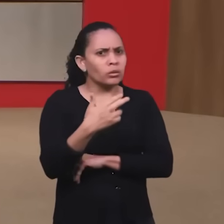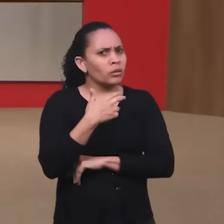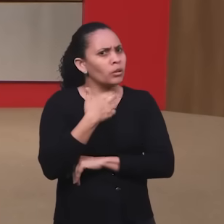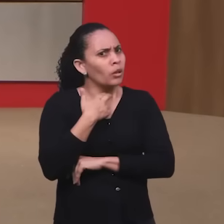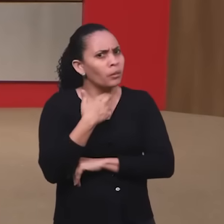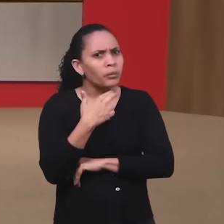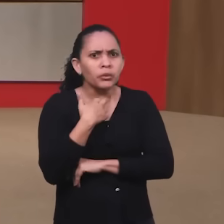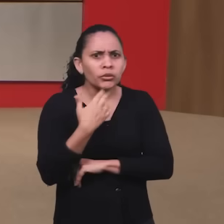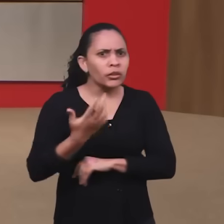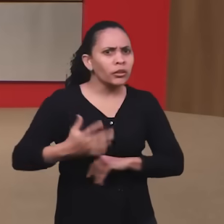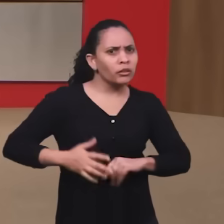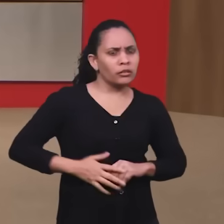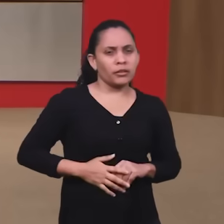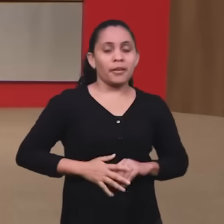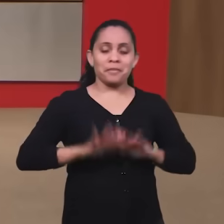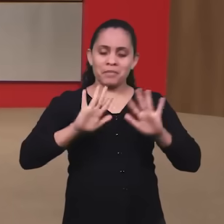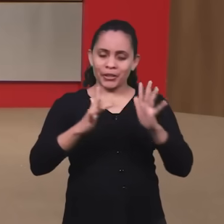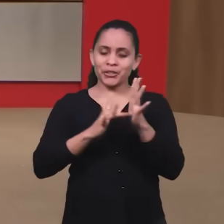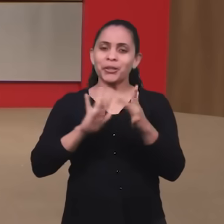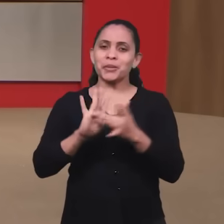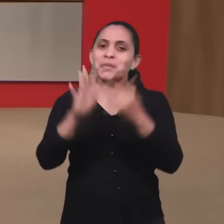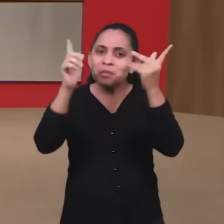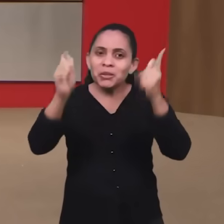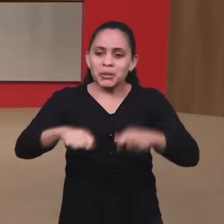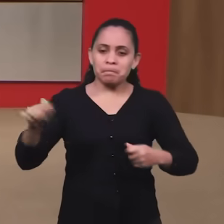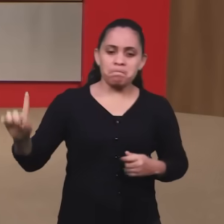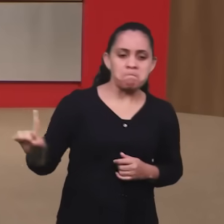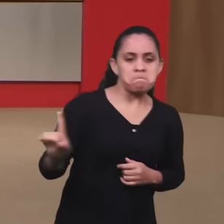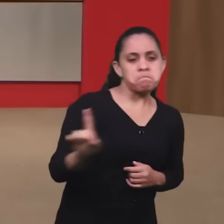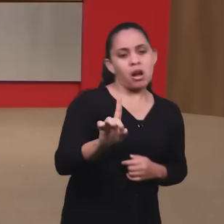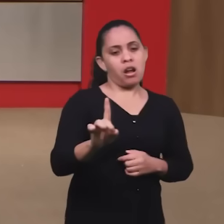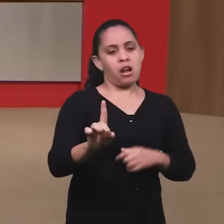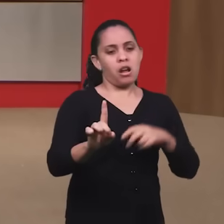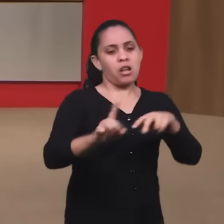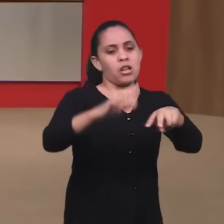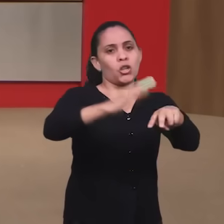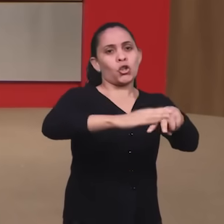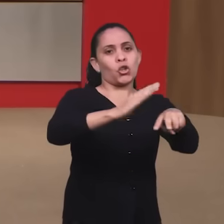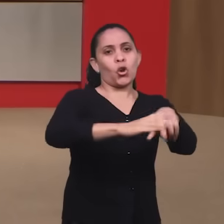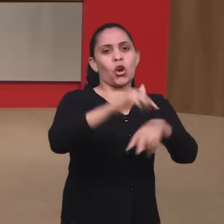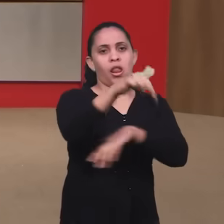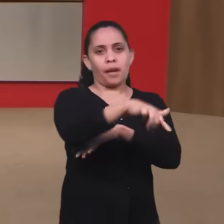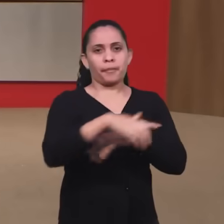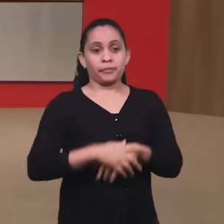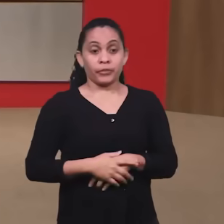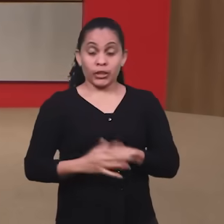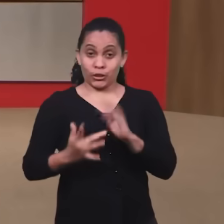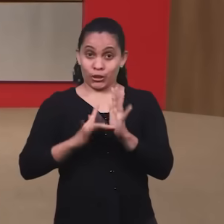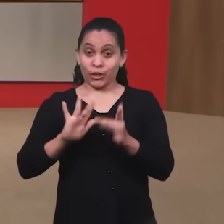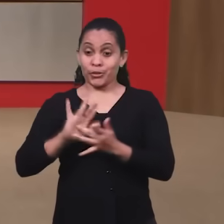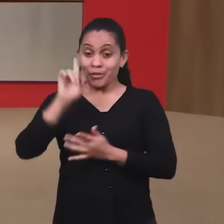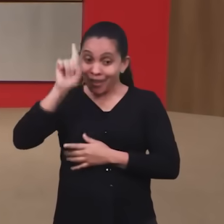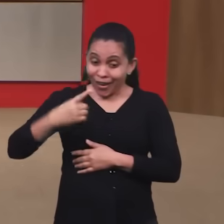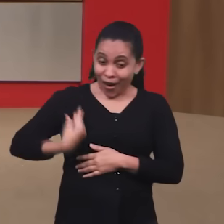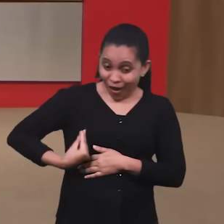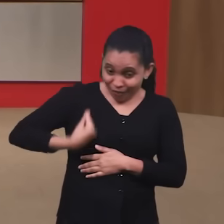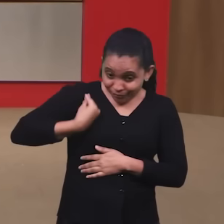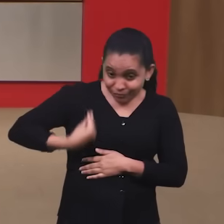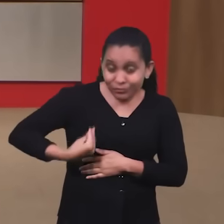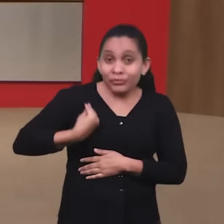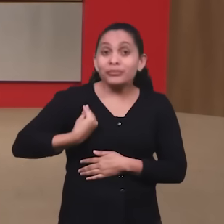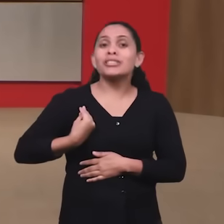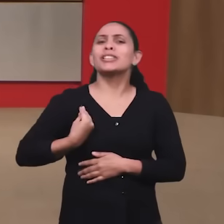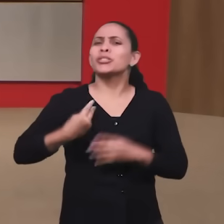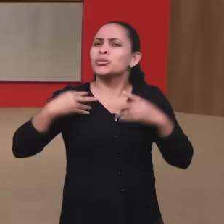afronta. Mas Jesus podia fazer isso, porque Ele é a vida, Ele é a ressurreição